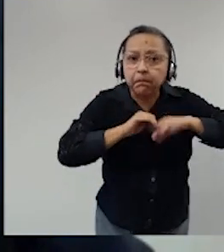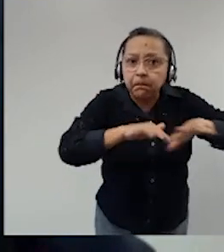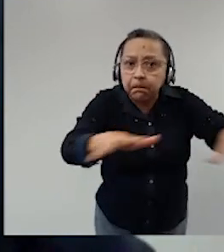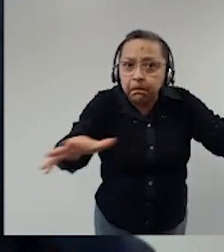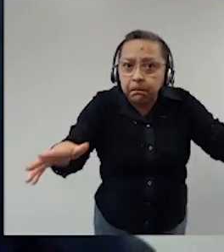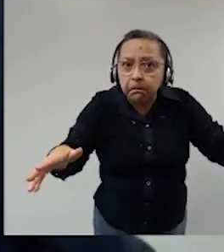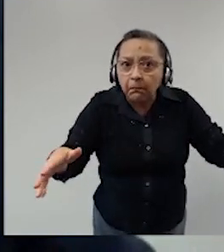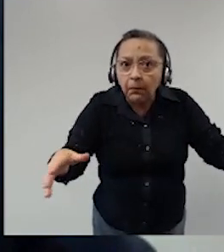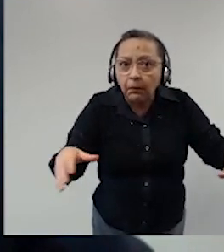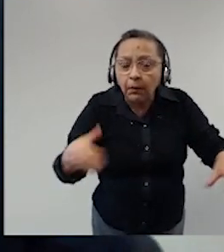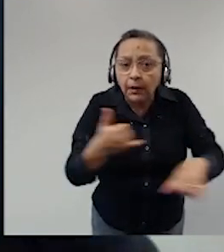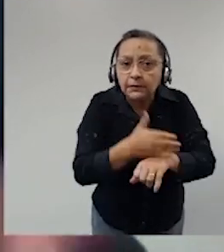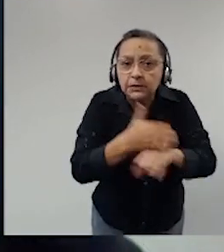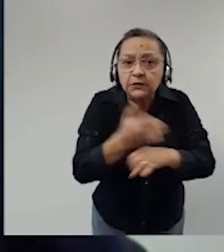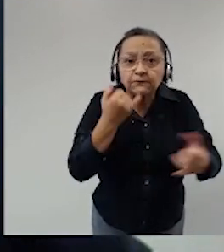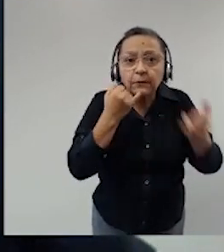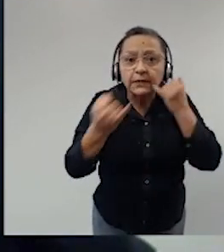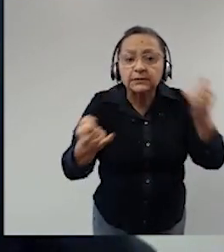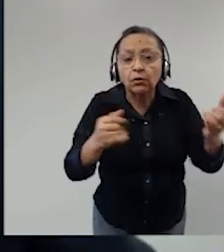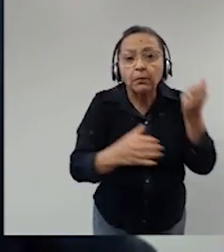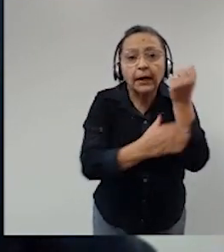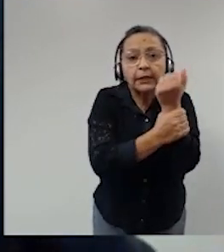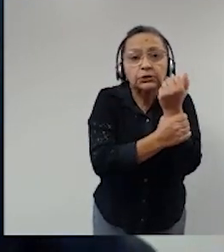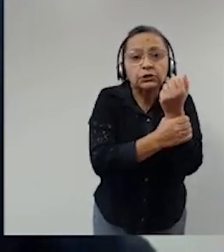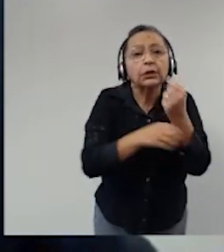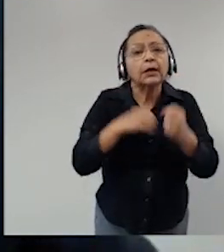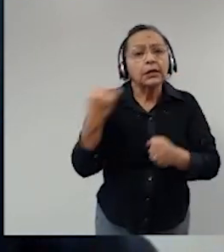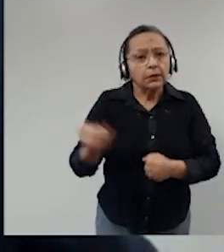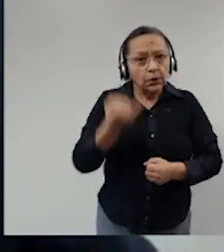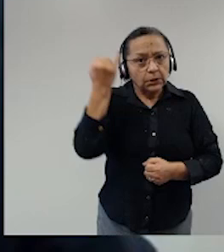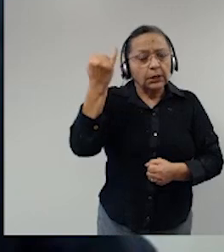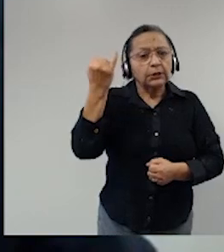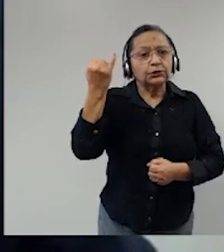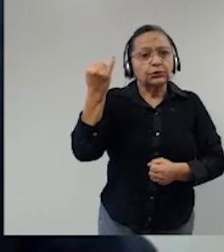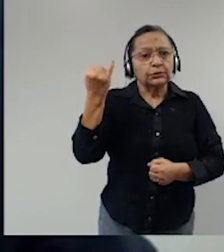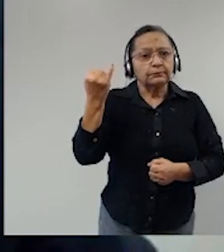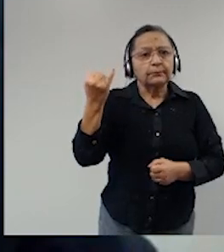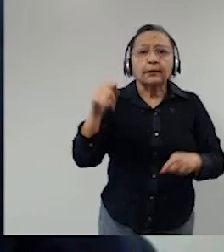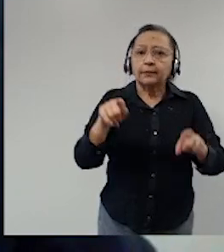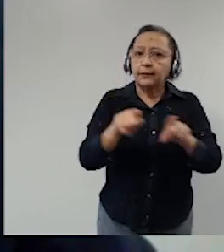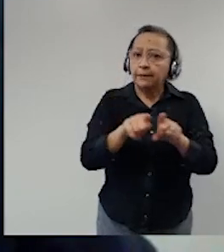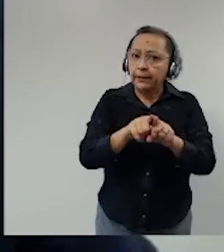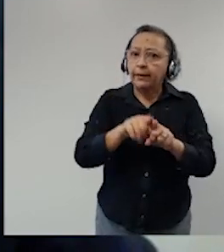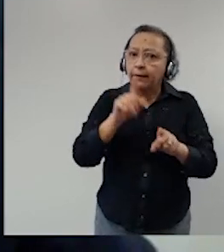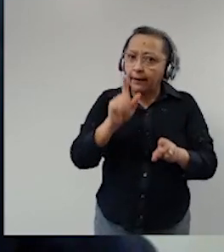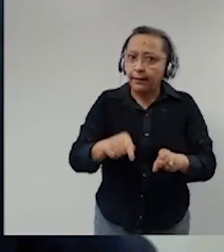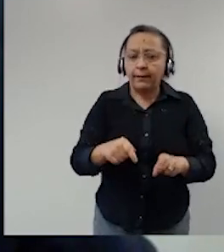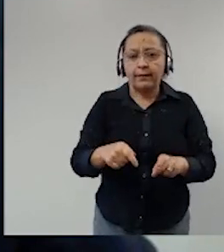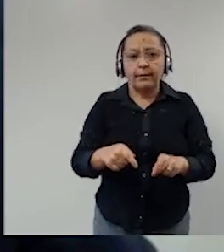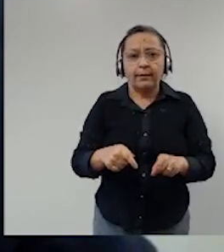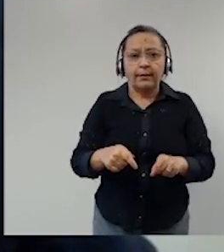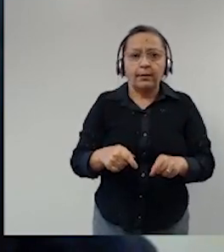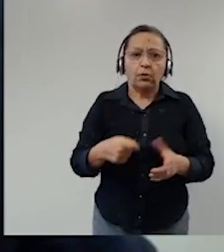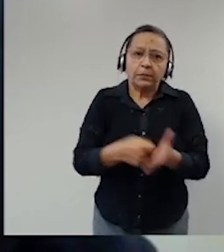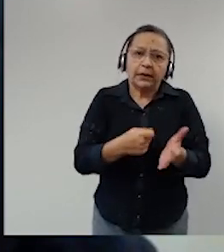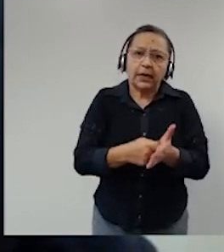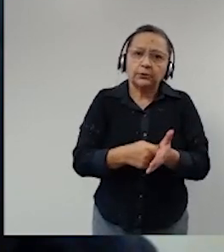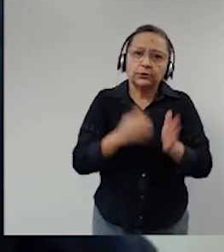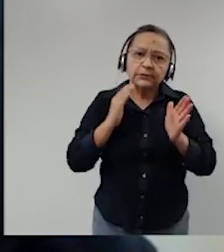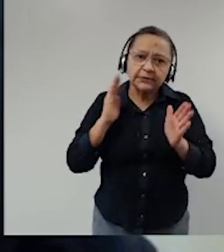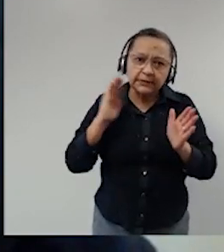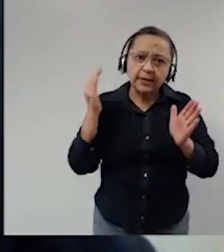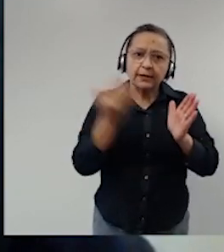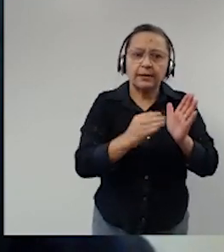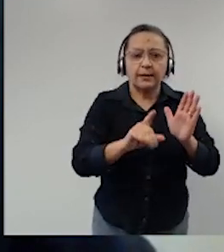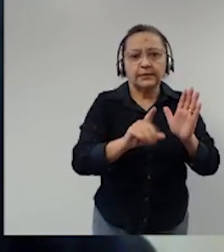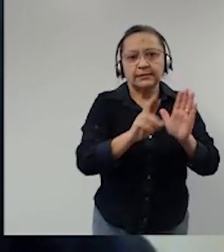garantia fundamental sobreleva de importância, muito pelo que já foi bem pontuado pelo Dr.